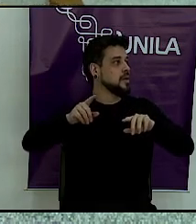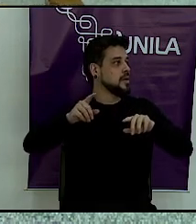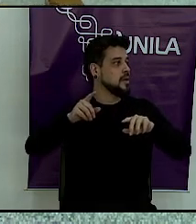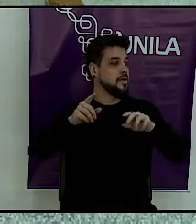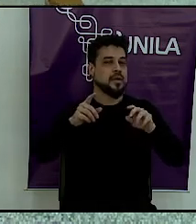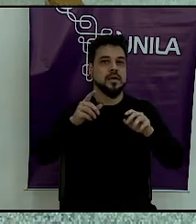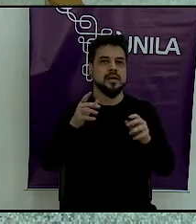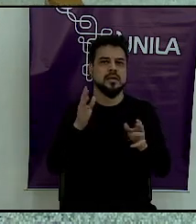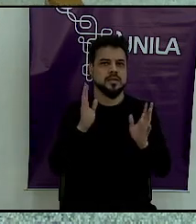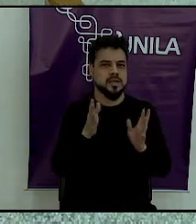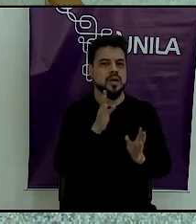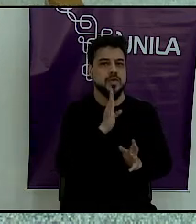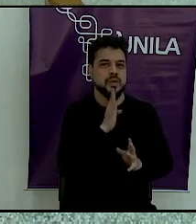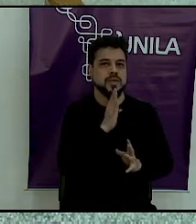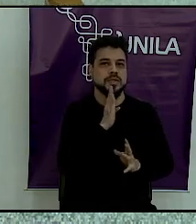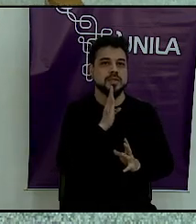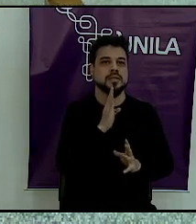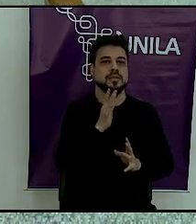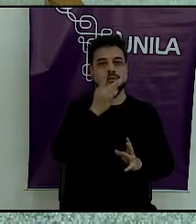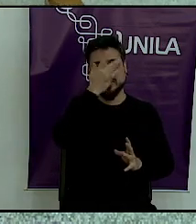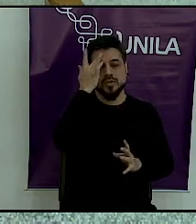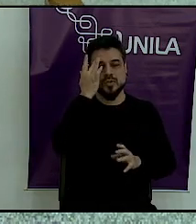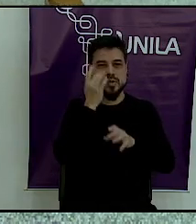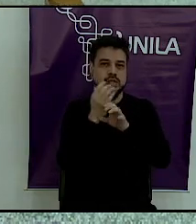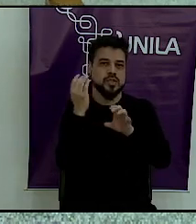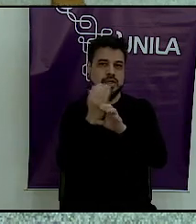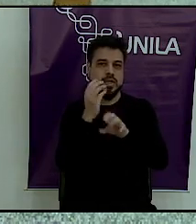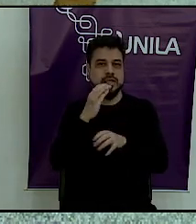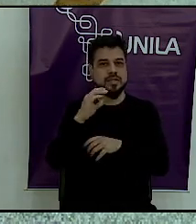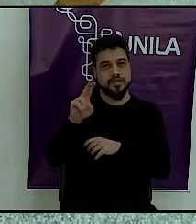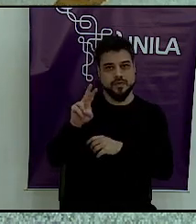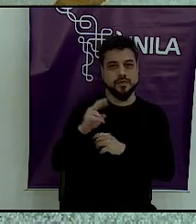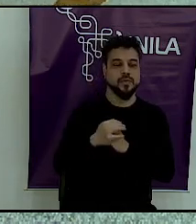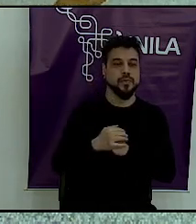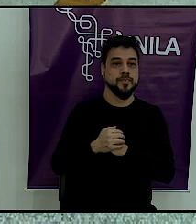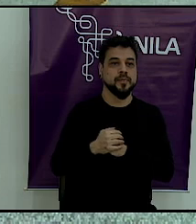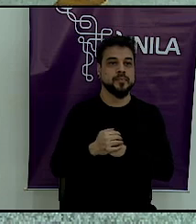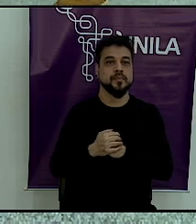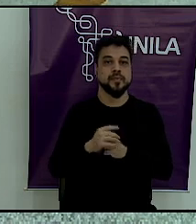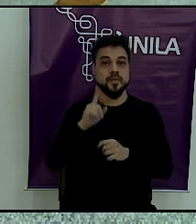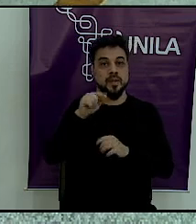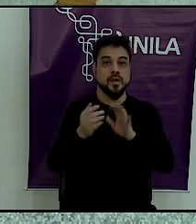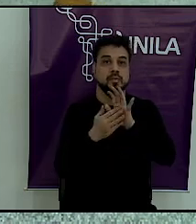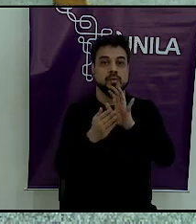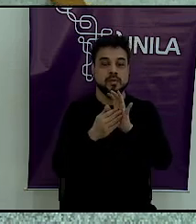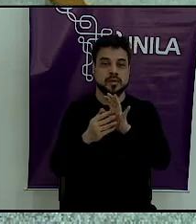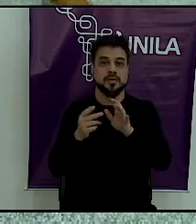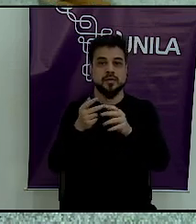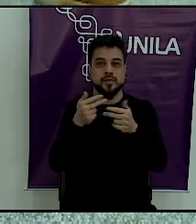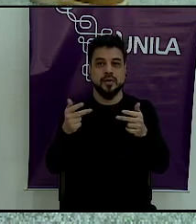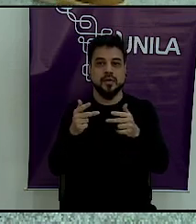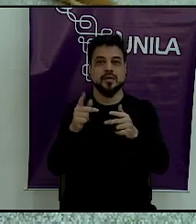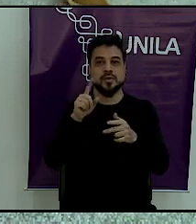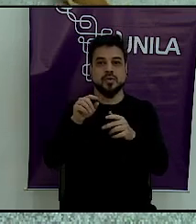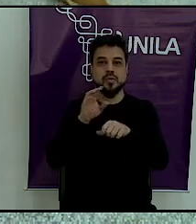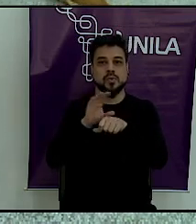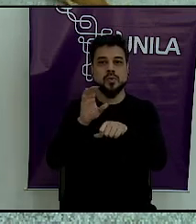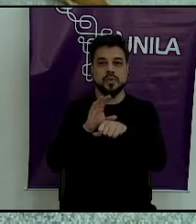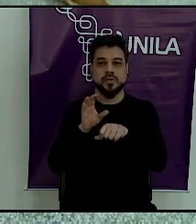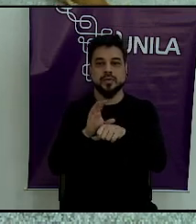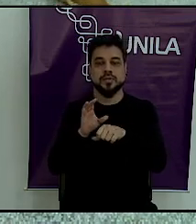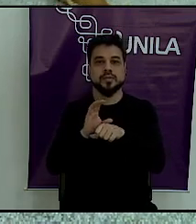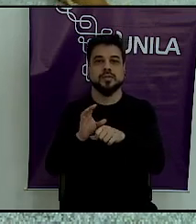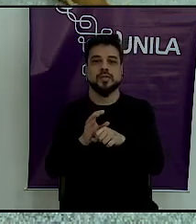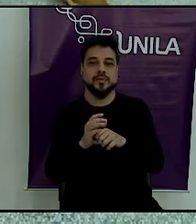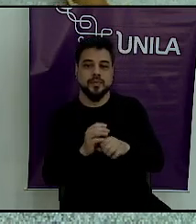bastante conhecido aí no meio da engenharia civil, tá? É uma proposta conjunta entre o curso de Engenharia Civil de Infraestrutura